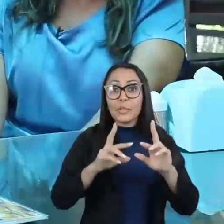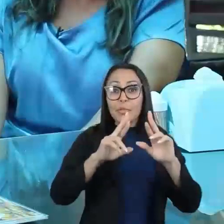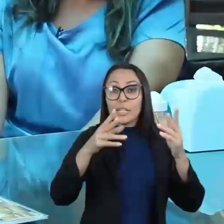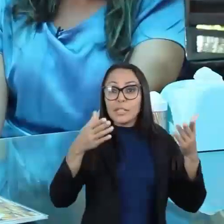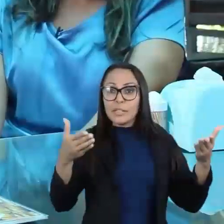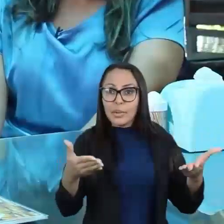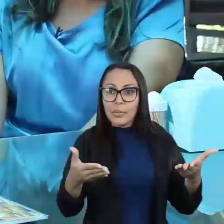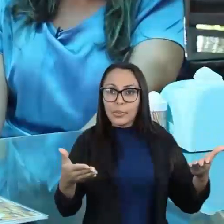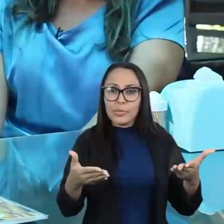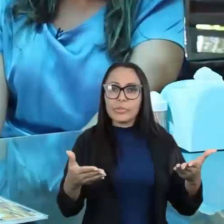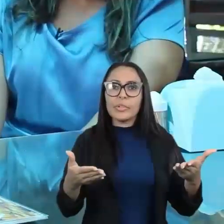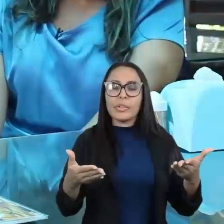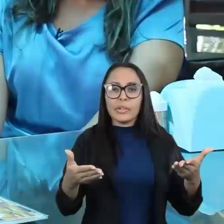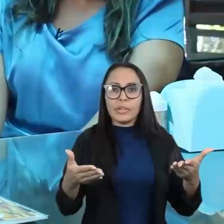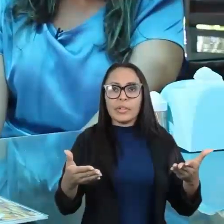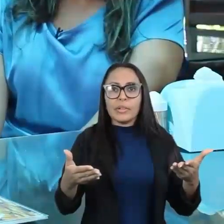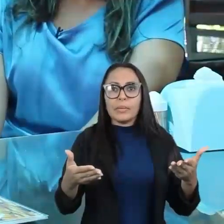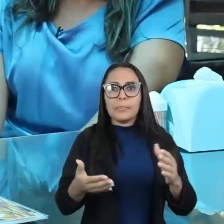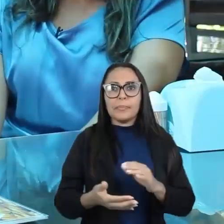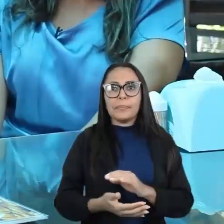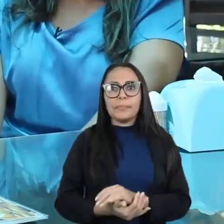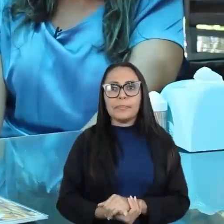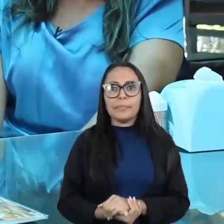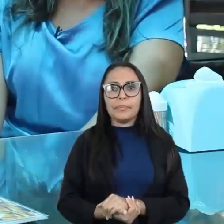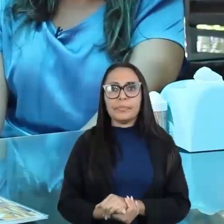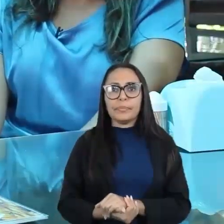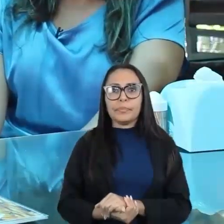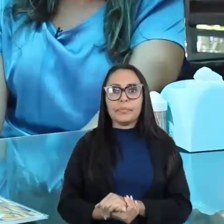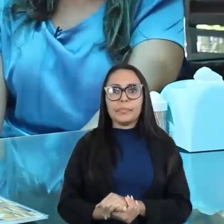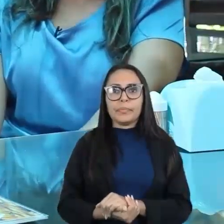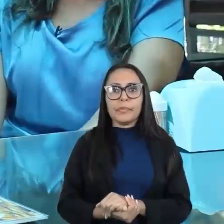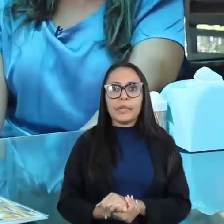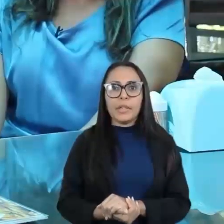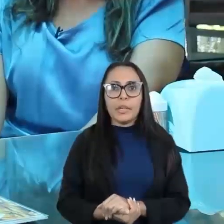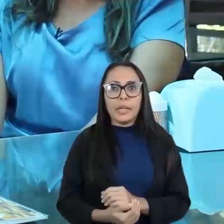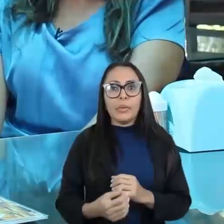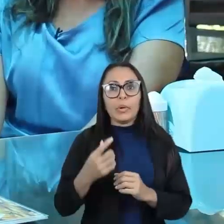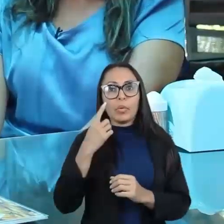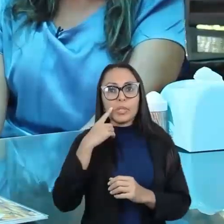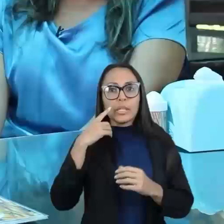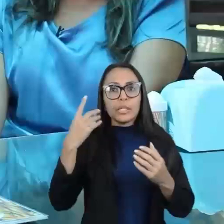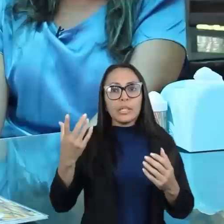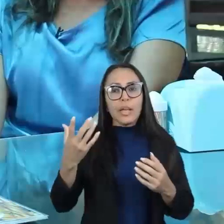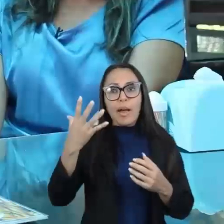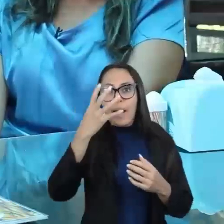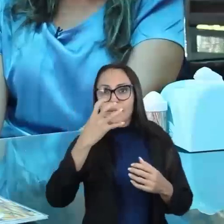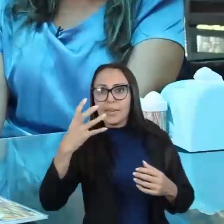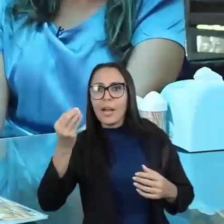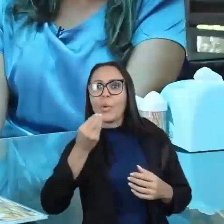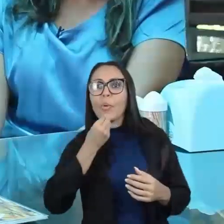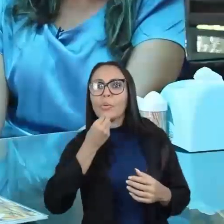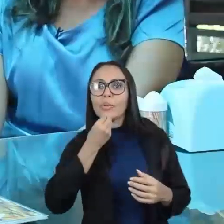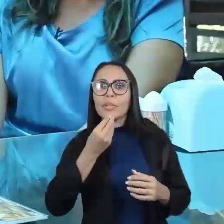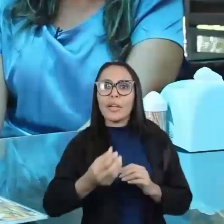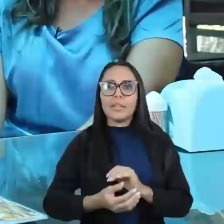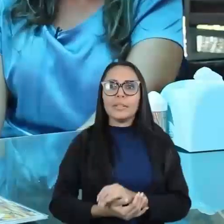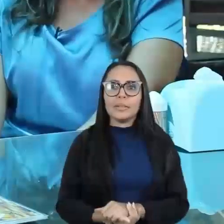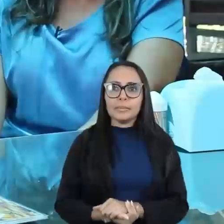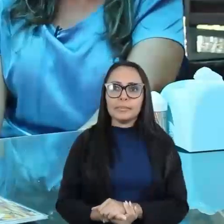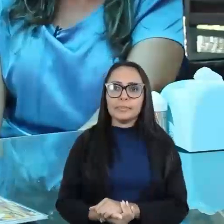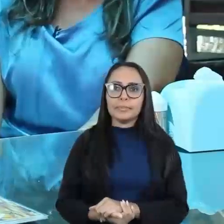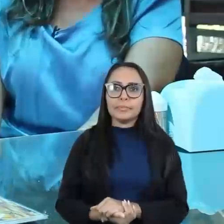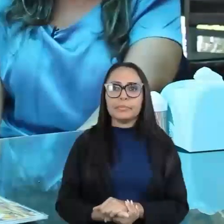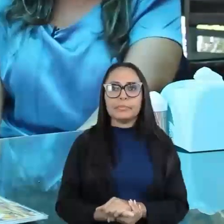hoje é uma coisa que traz cada vez mais oportunidades. Vai colocar em destaque,